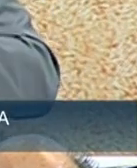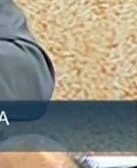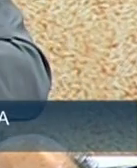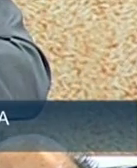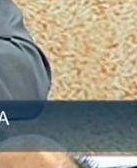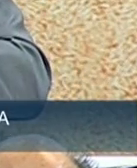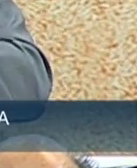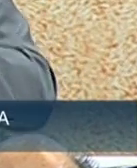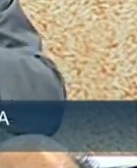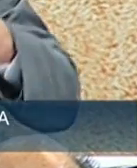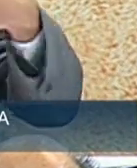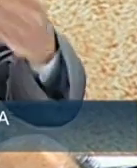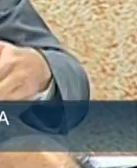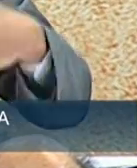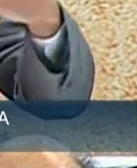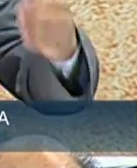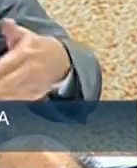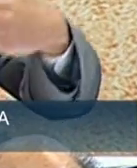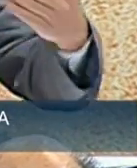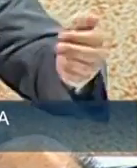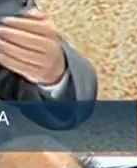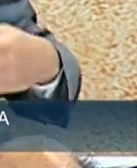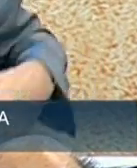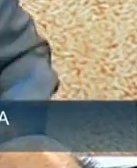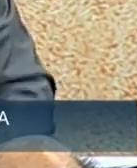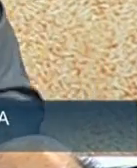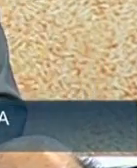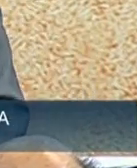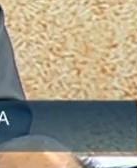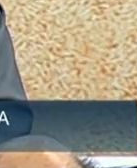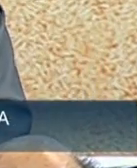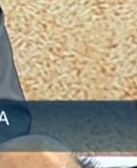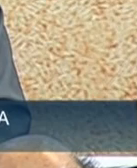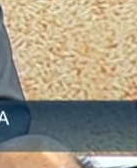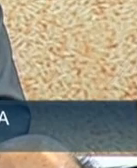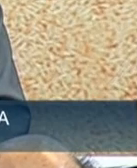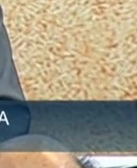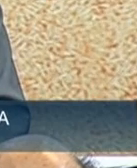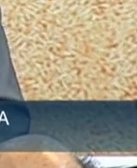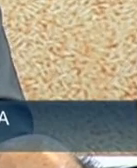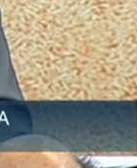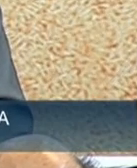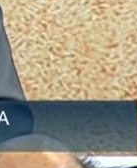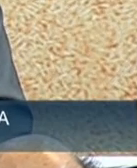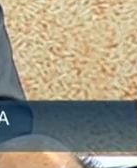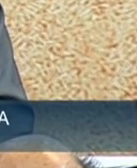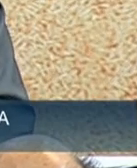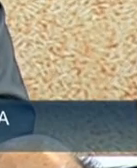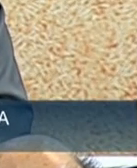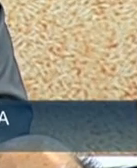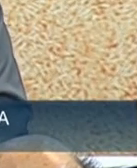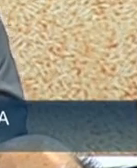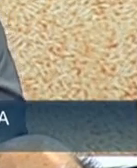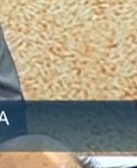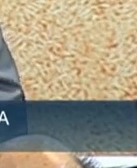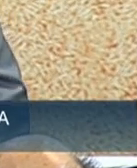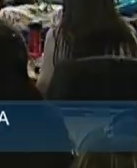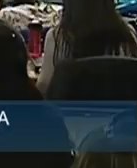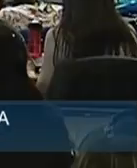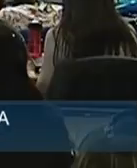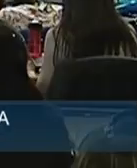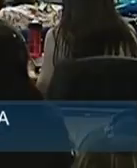vacina e que nós acompanhamos Inclusive essa implantação da vacina para tomar decisões na incorporação Nacional da